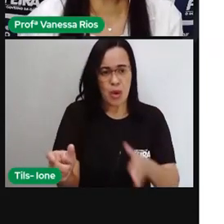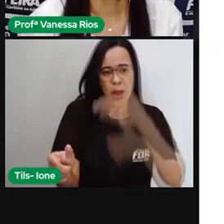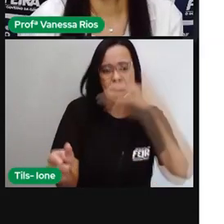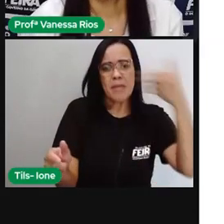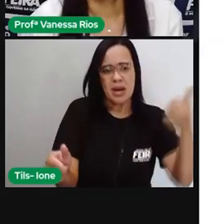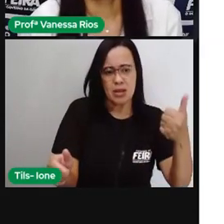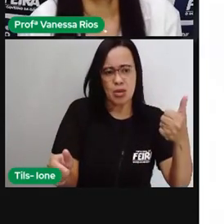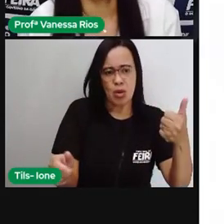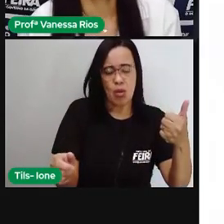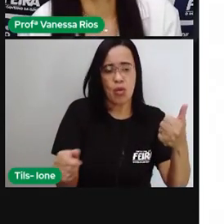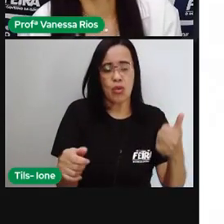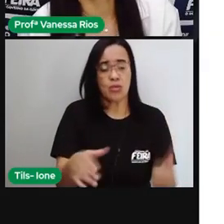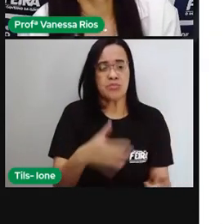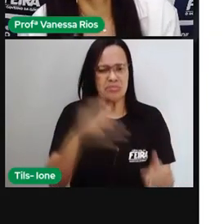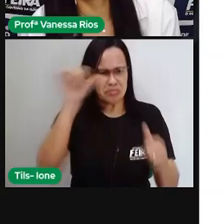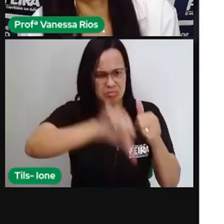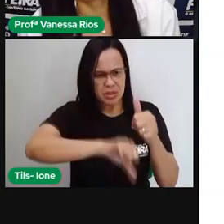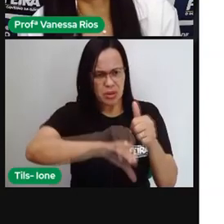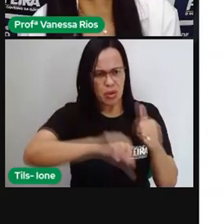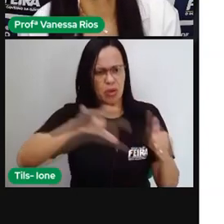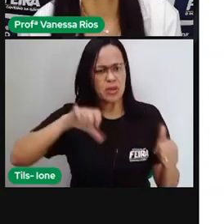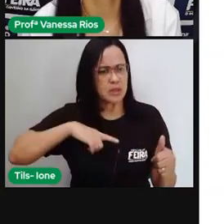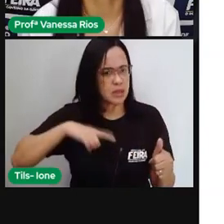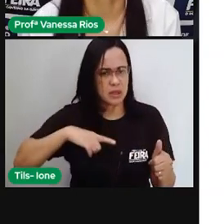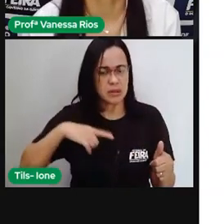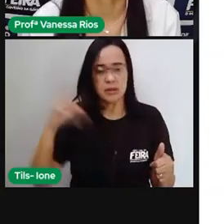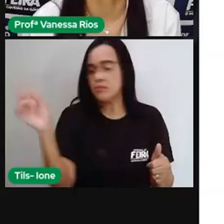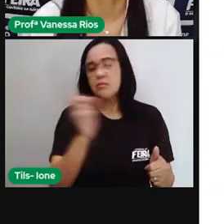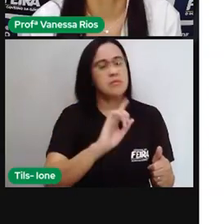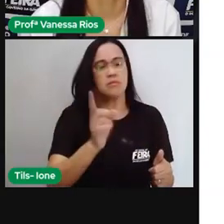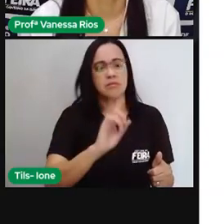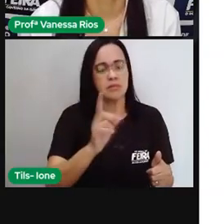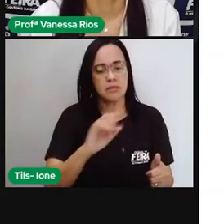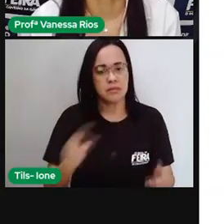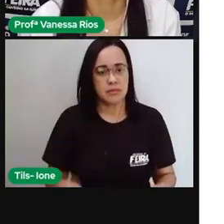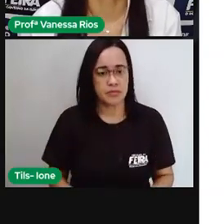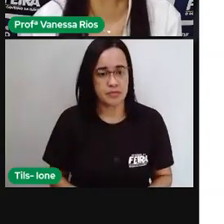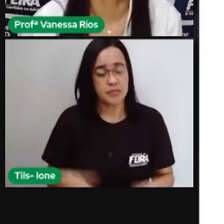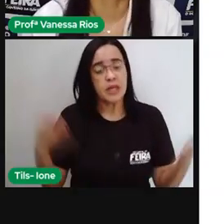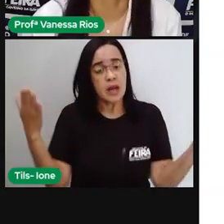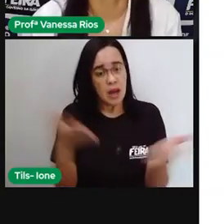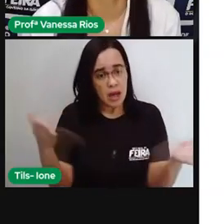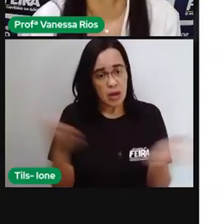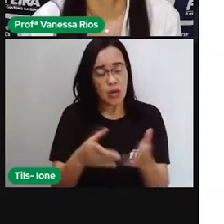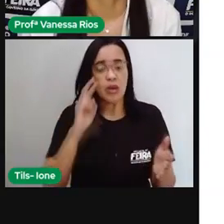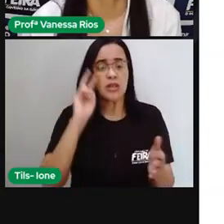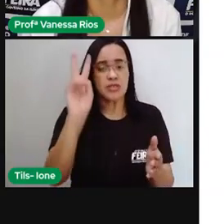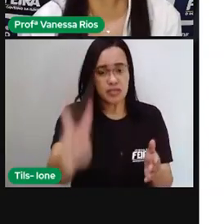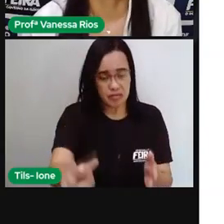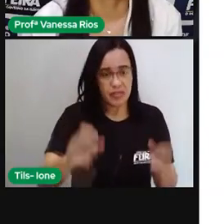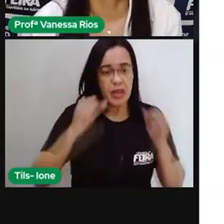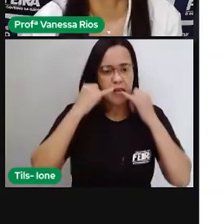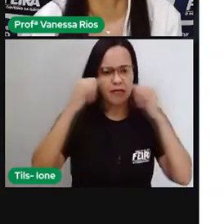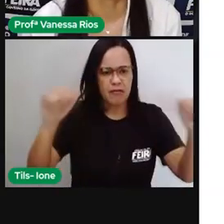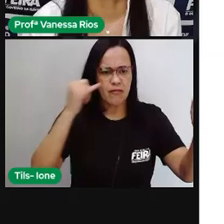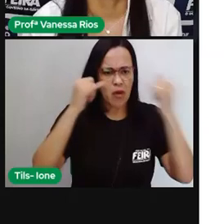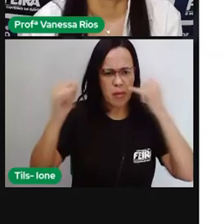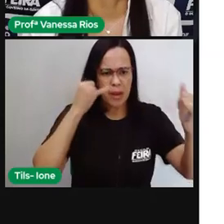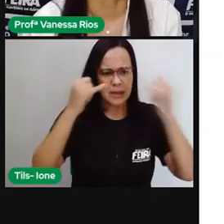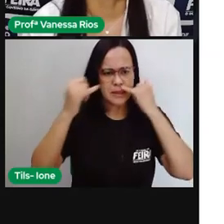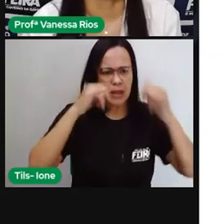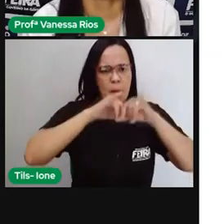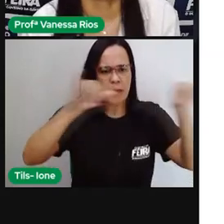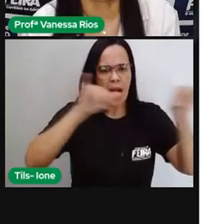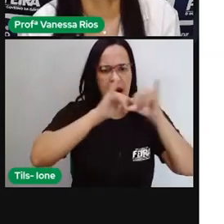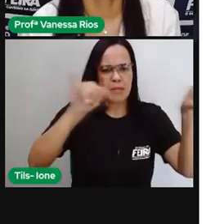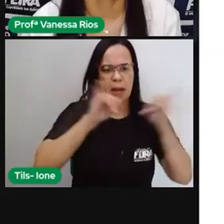E aí existem diversas campanhas, né? A gente observa isso acontecendo nas escolas, nas mídias, né? Aí